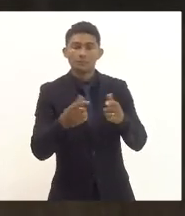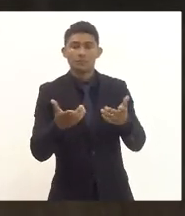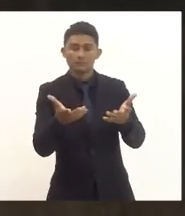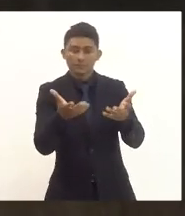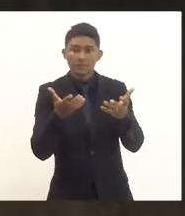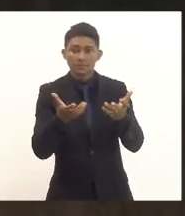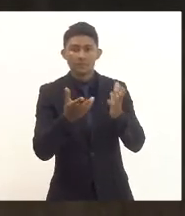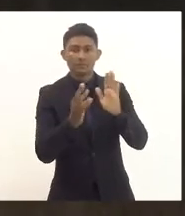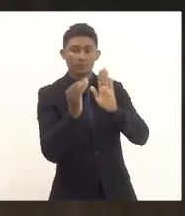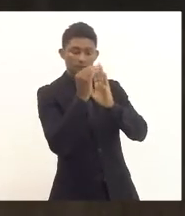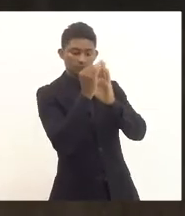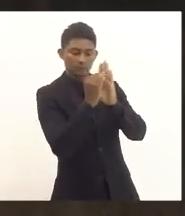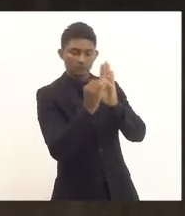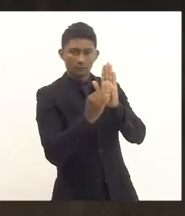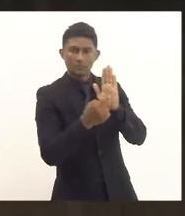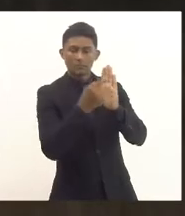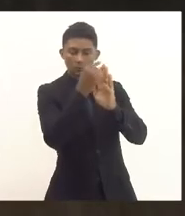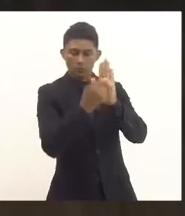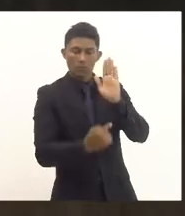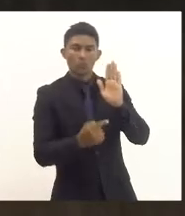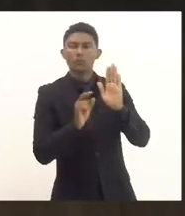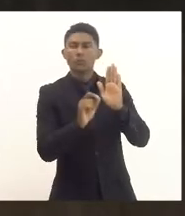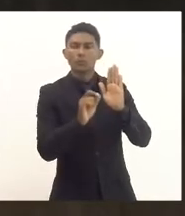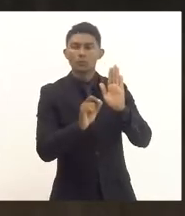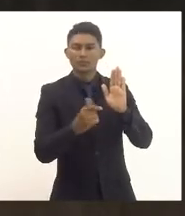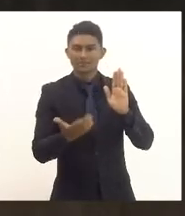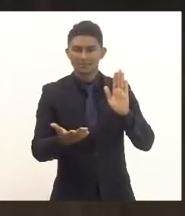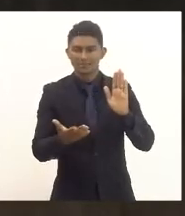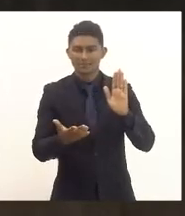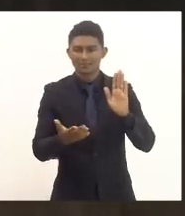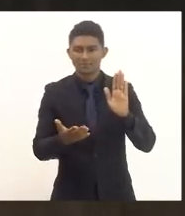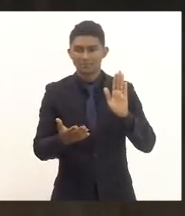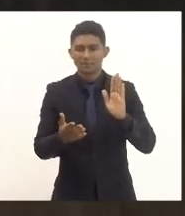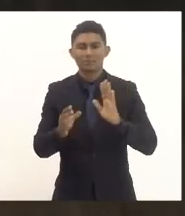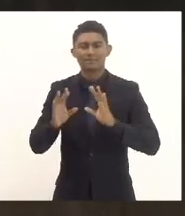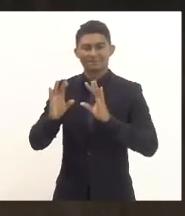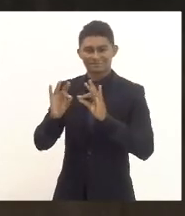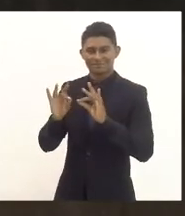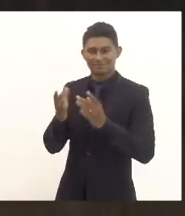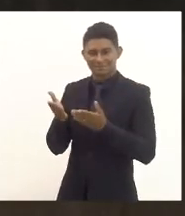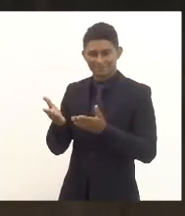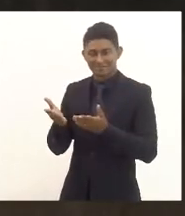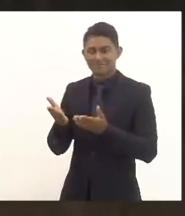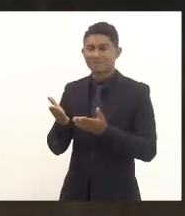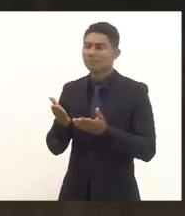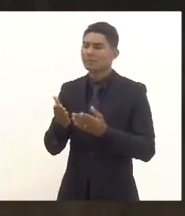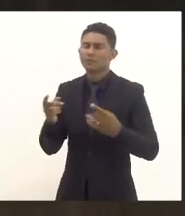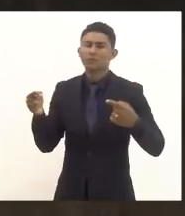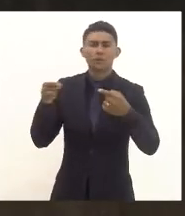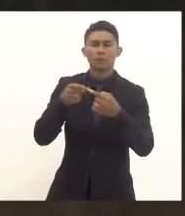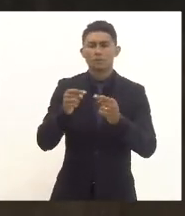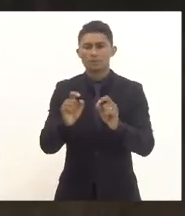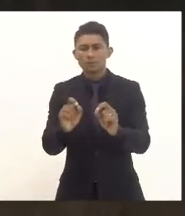e dizendo que essa cola genérica aplica-se especificamente